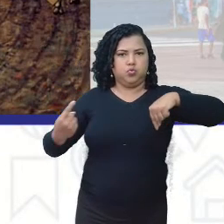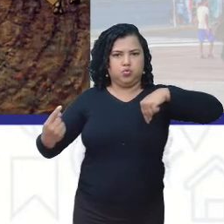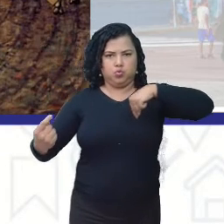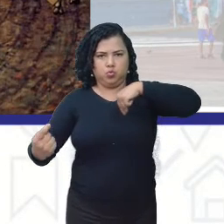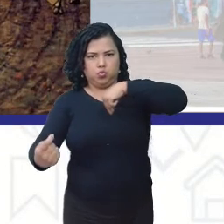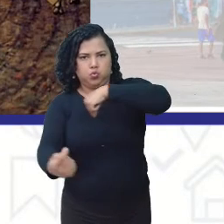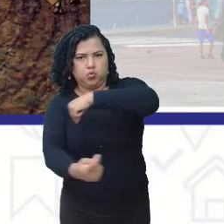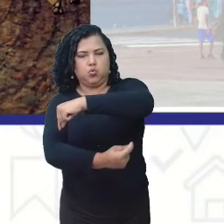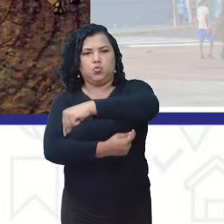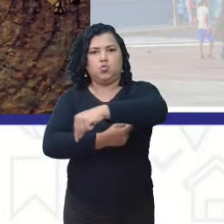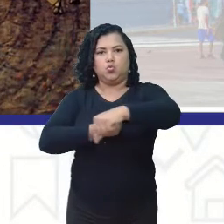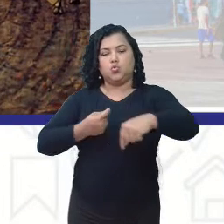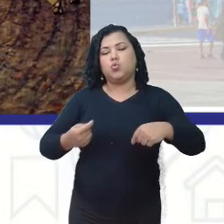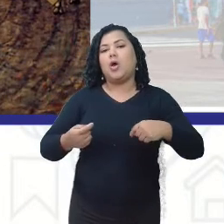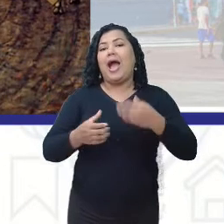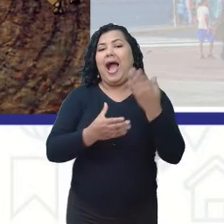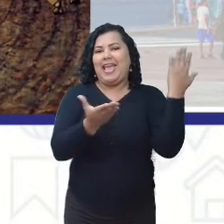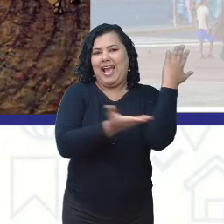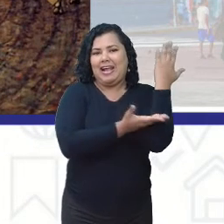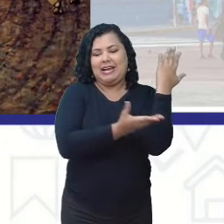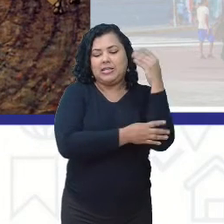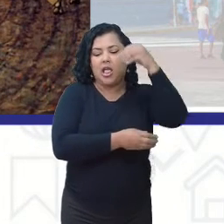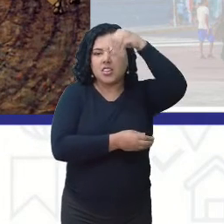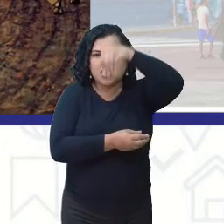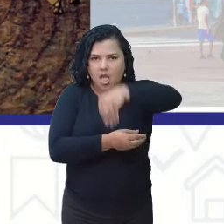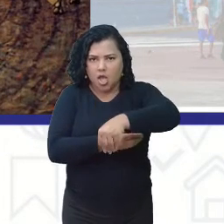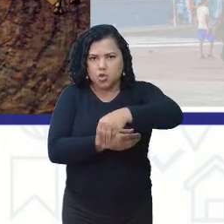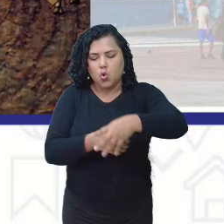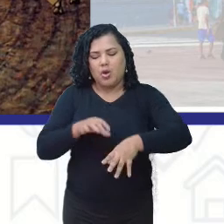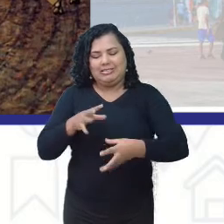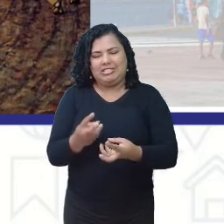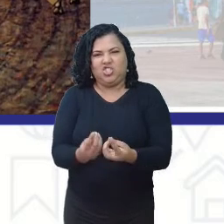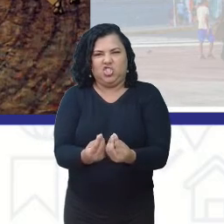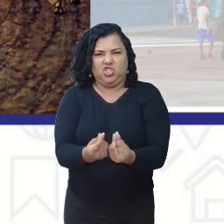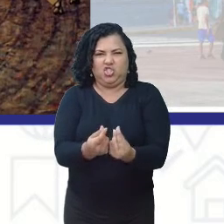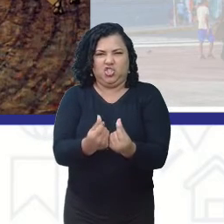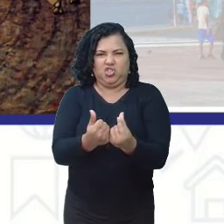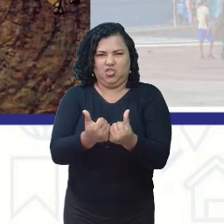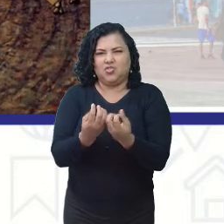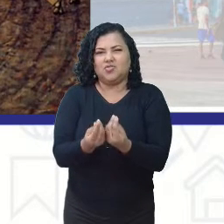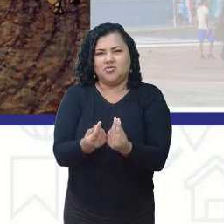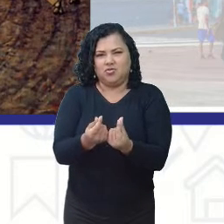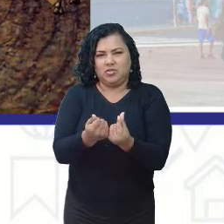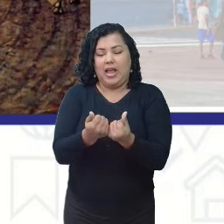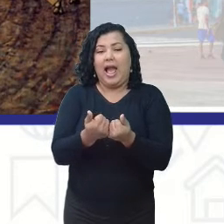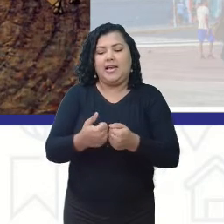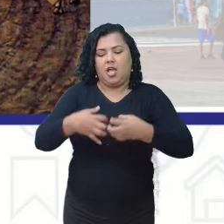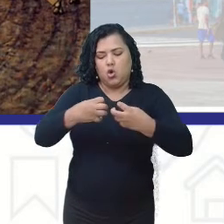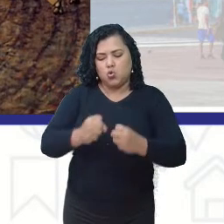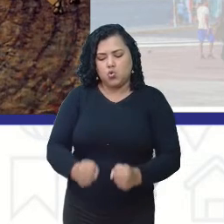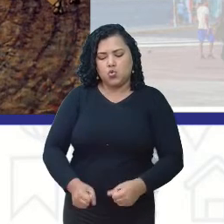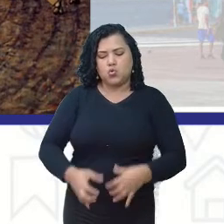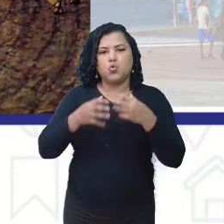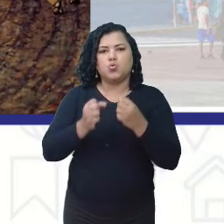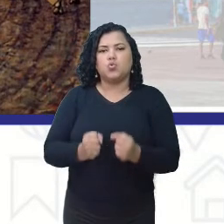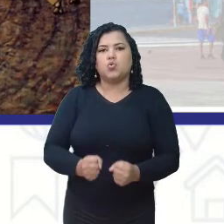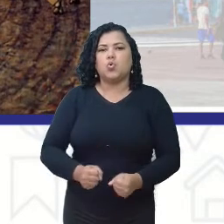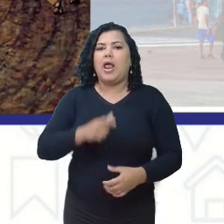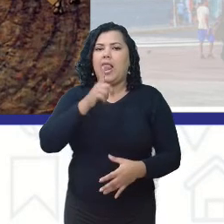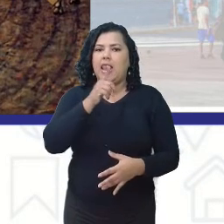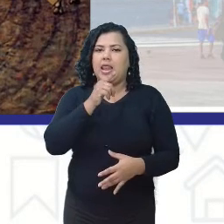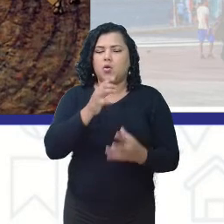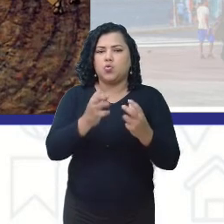ele machuque ali, esmague a cana-de-açúcar. Então, nesse caso aqui em específico, nós temos um engenho, né, chamado